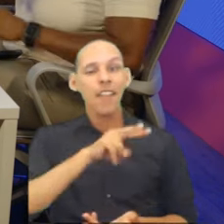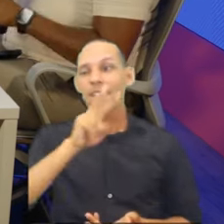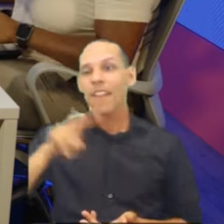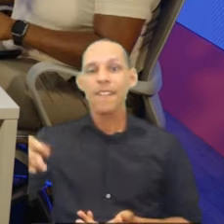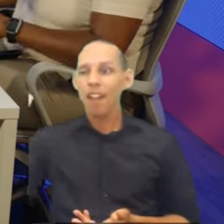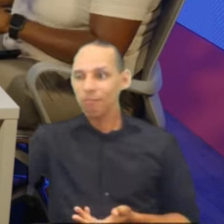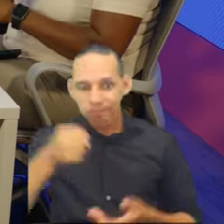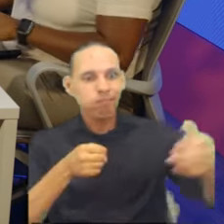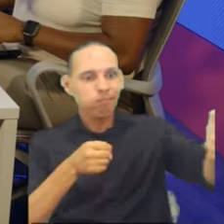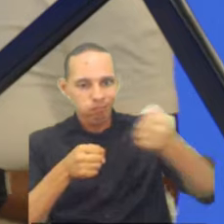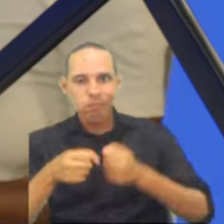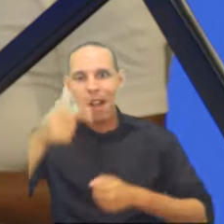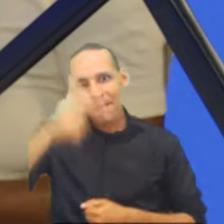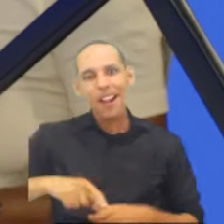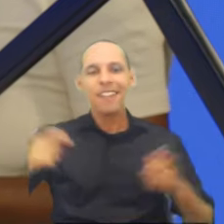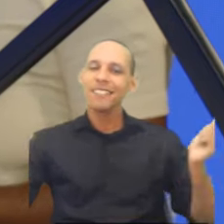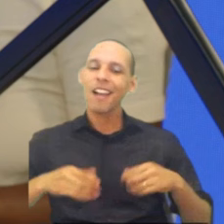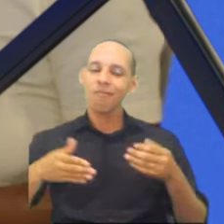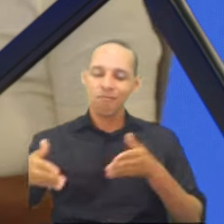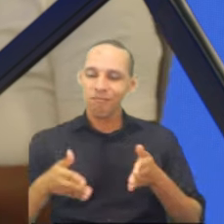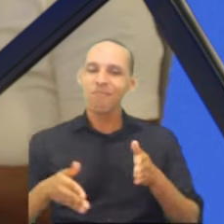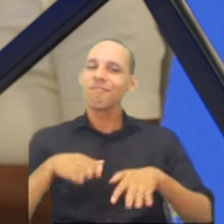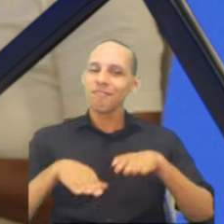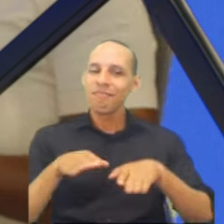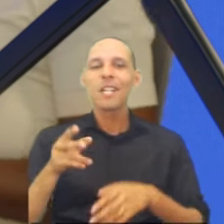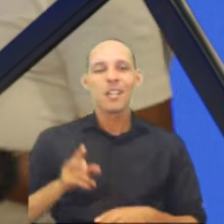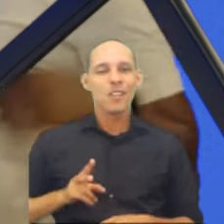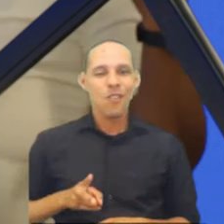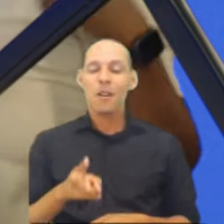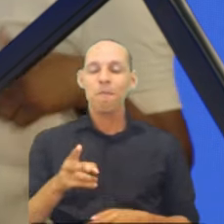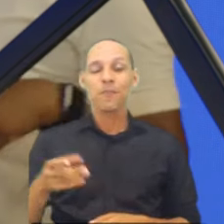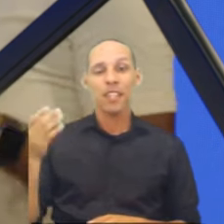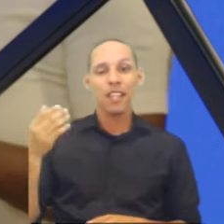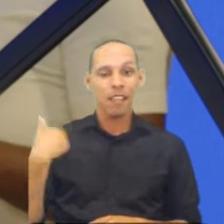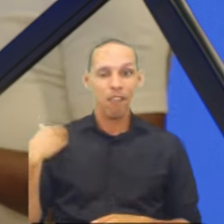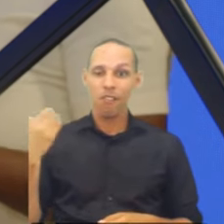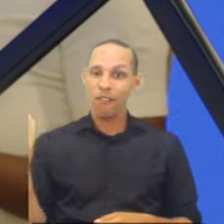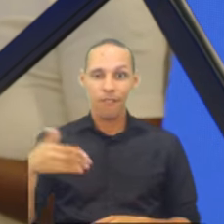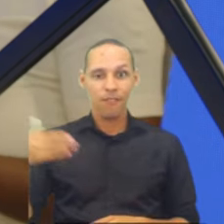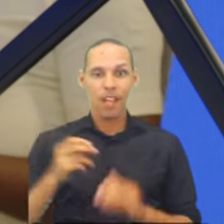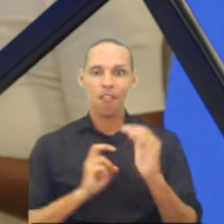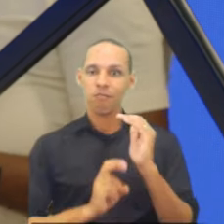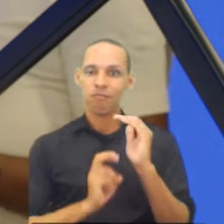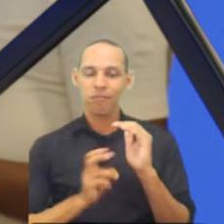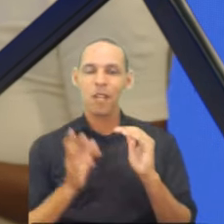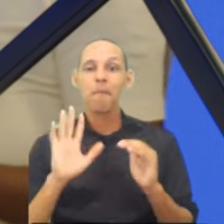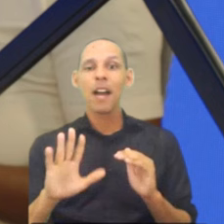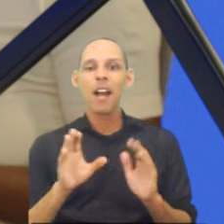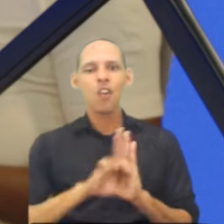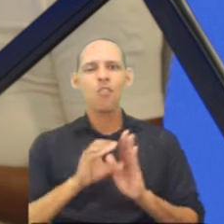você consegue trazer e É nesse e é nessa caminhada tava vindo no metrô ó distribuindo